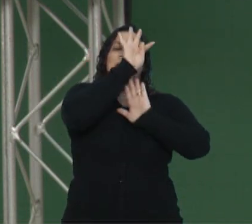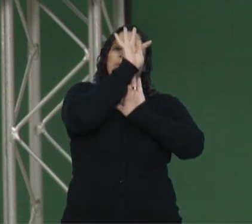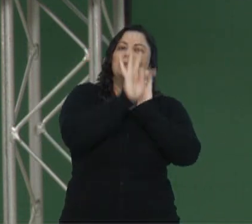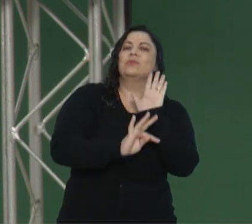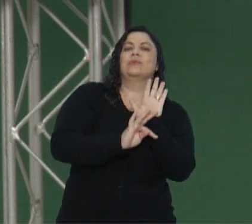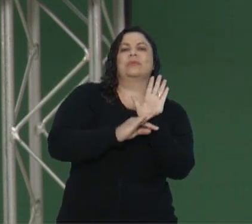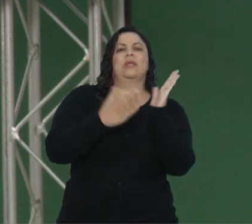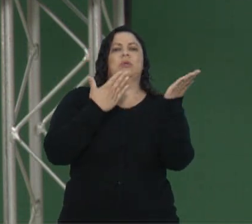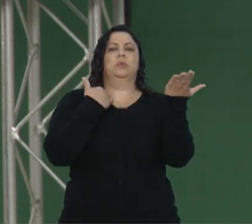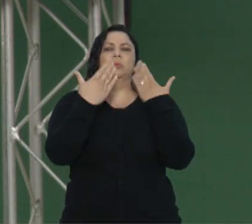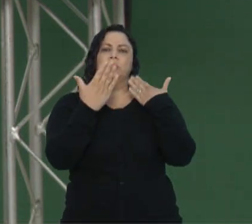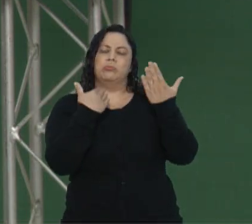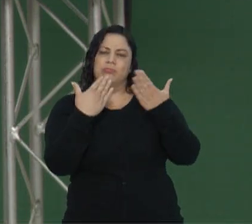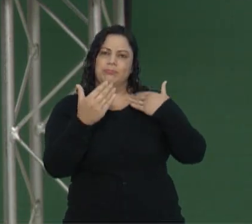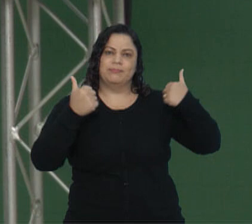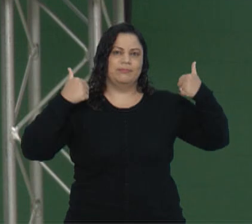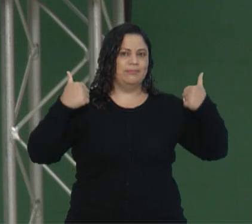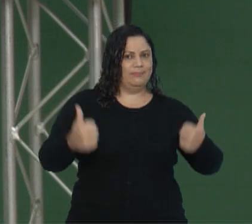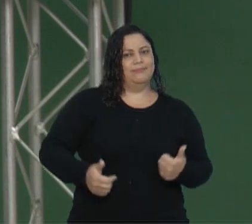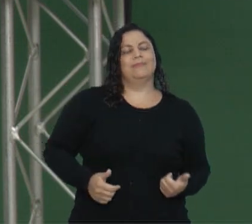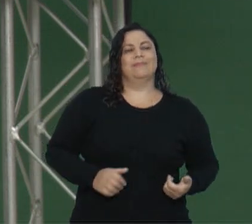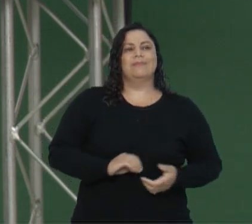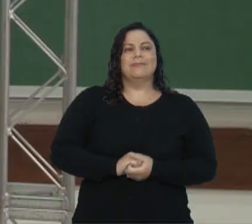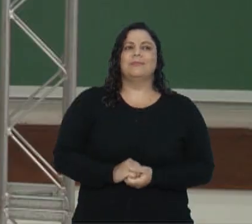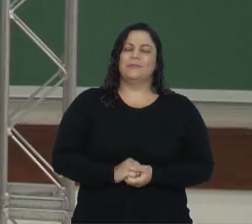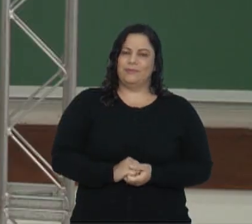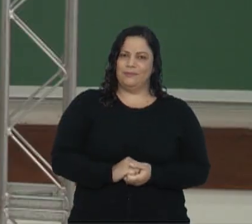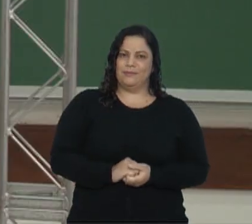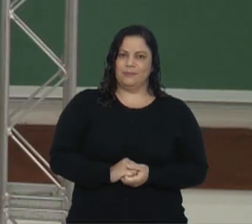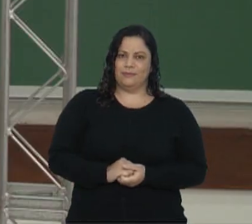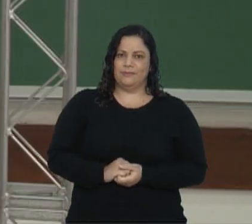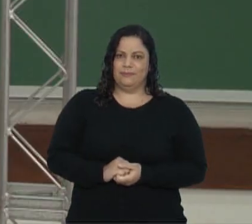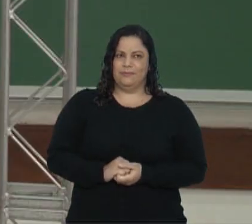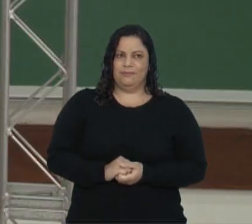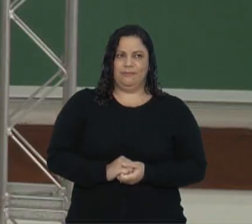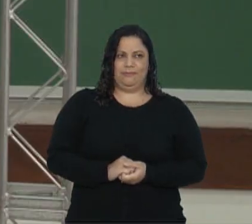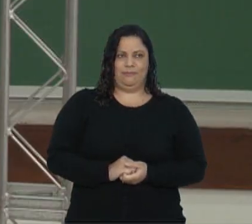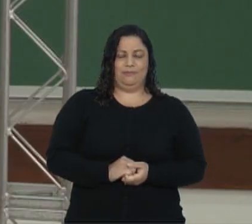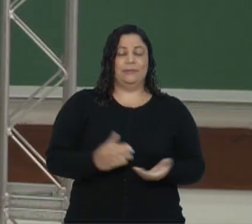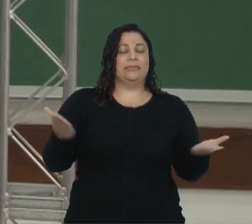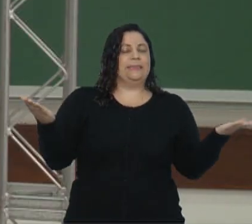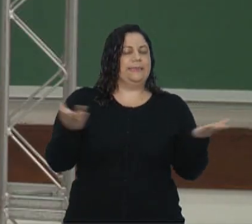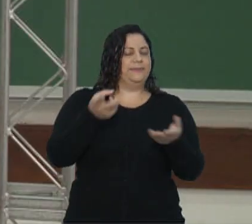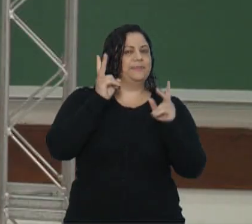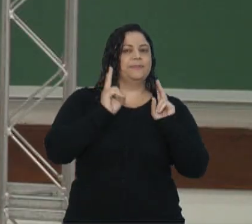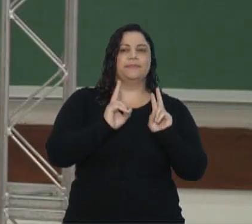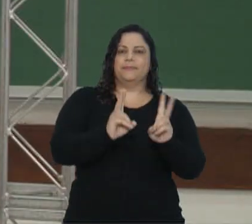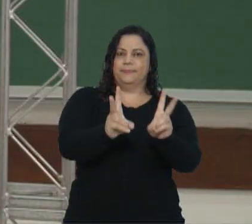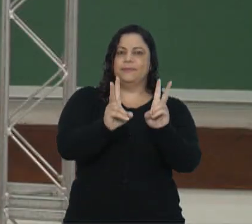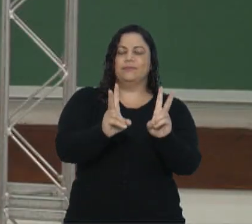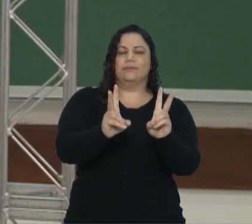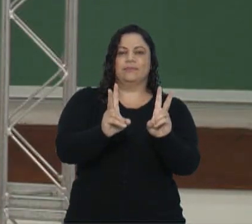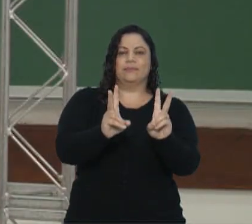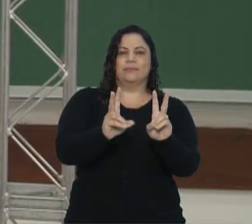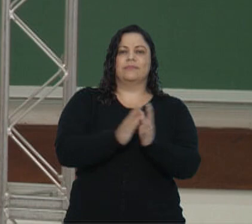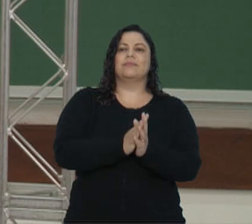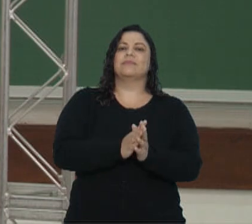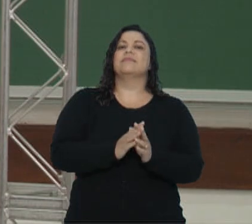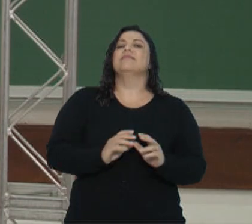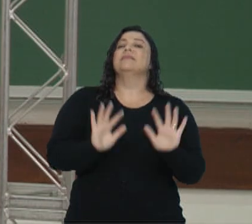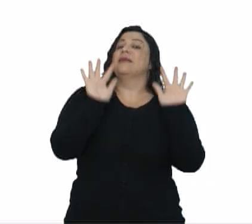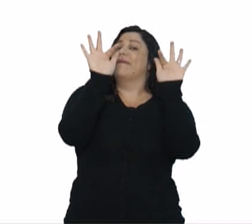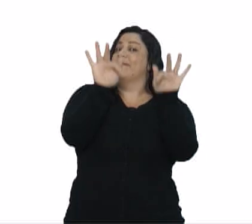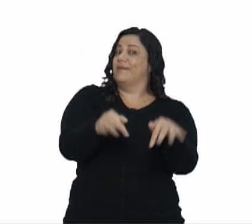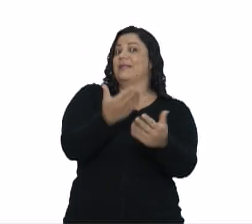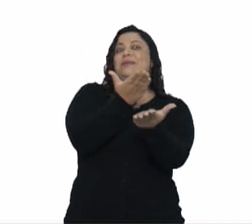sua fala, etc. Tá certo? Vamos continuar e vamos fechando a nossa aula com um quiz.